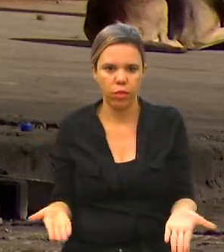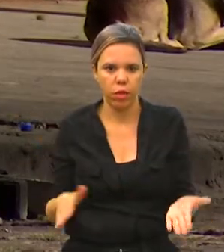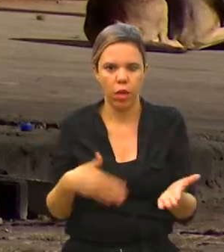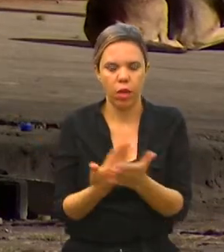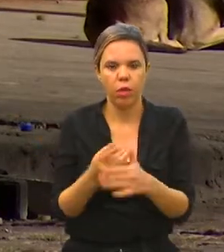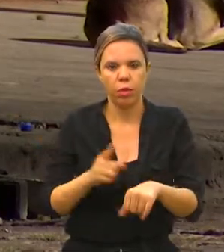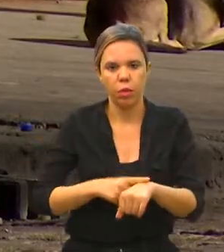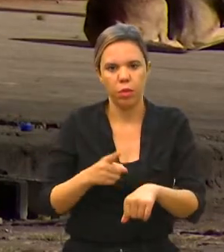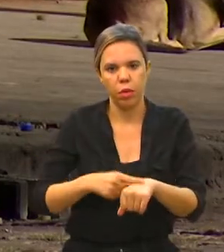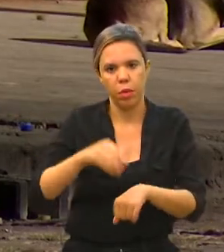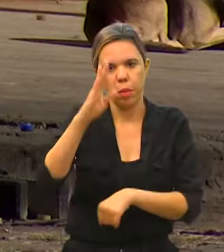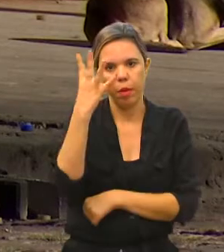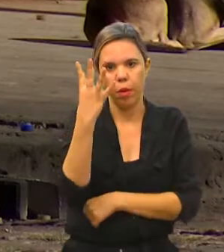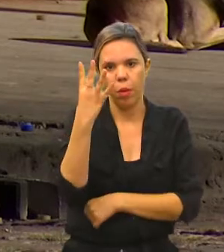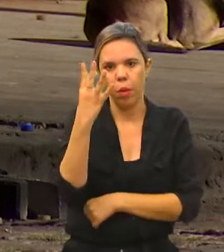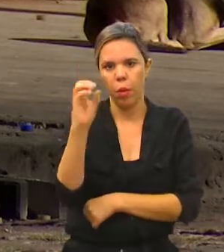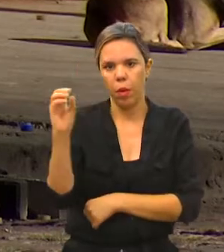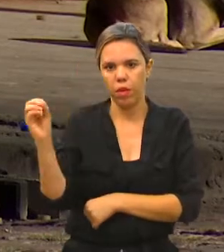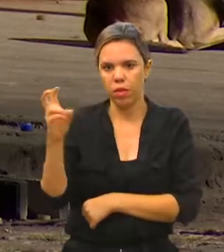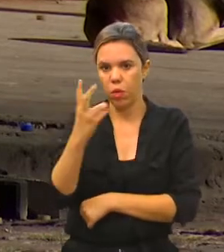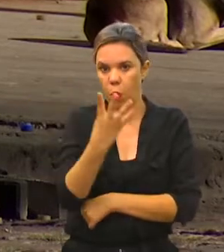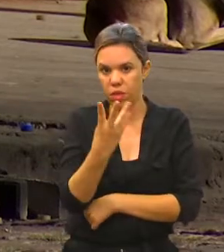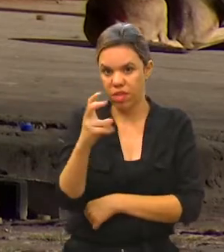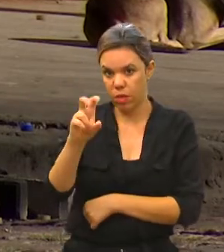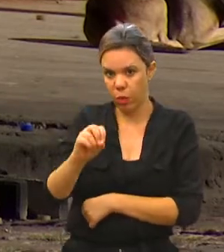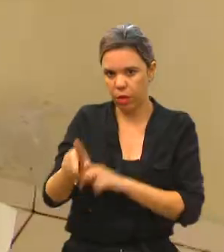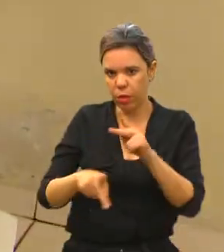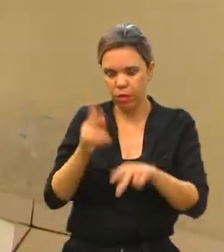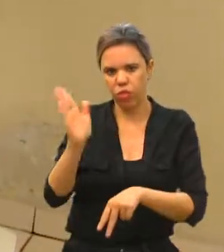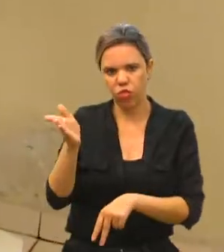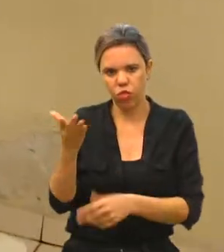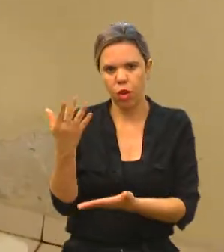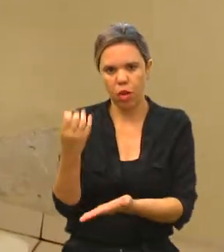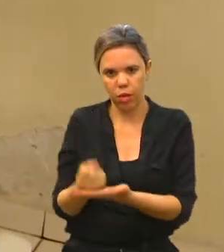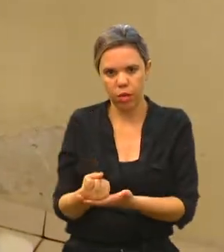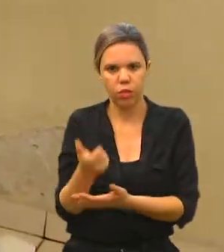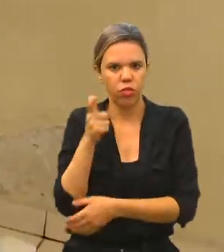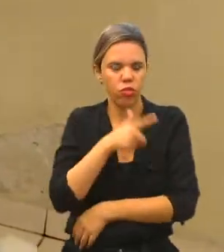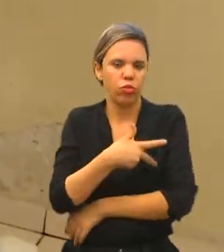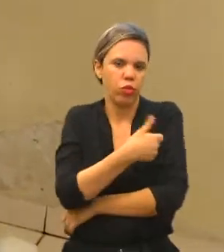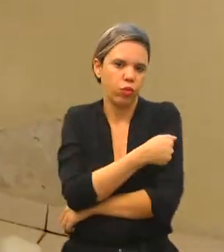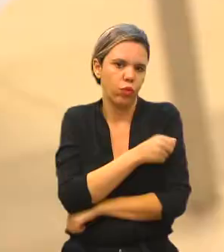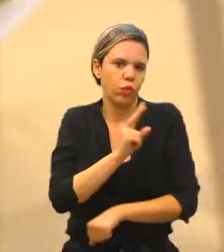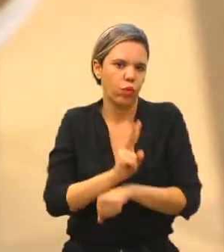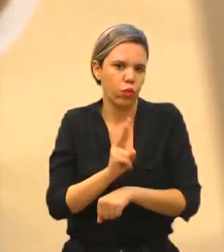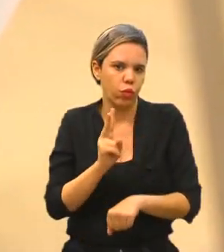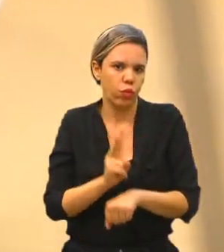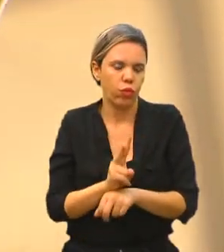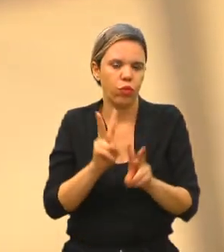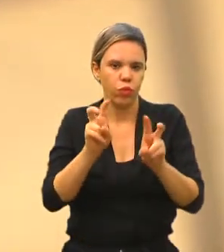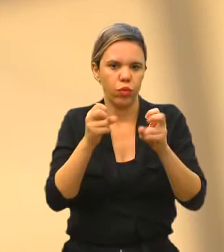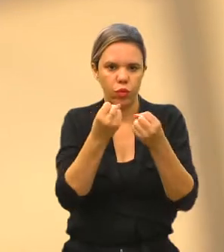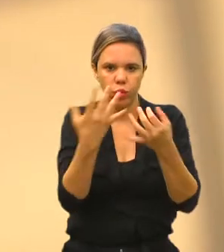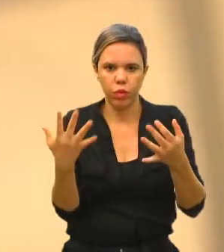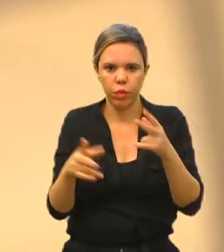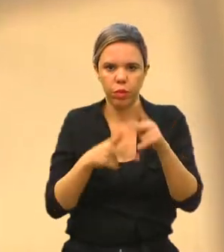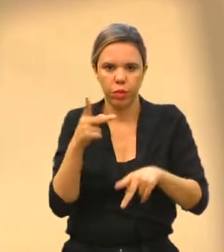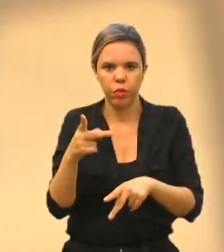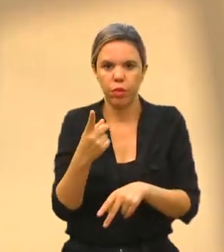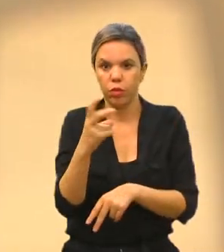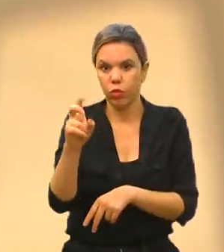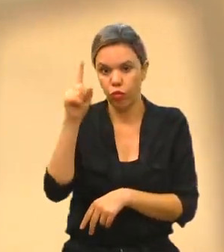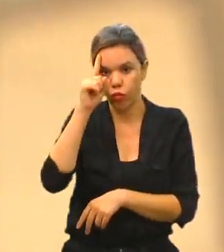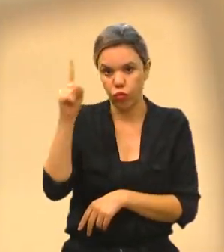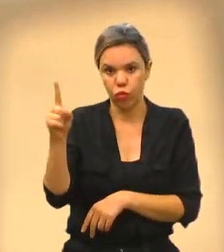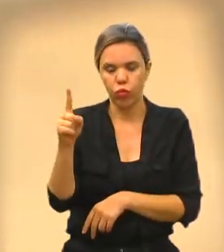até o momento mais de 450 pessoas já receberam o imunizante a expectativa